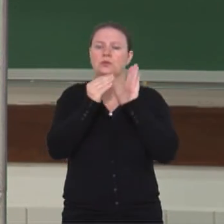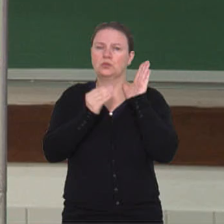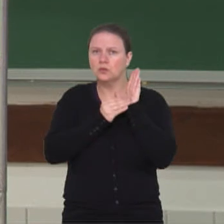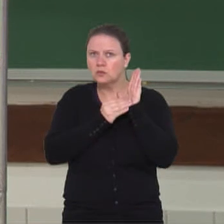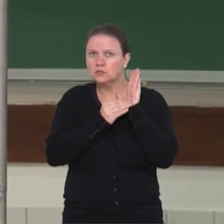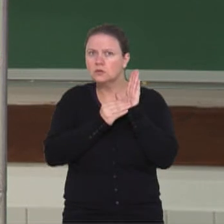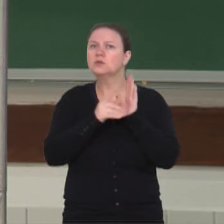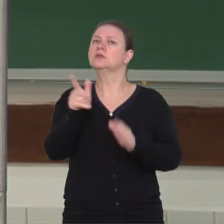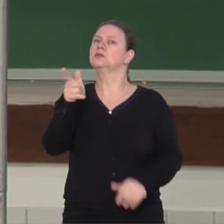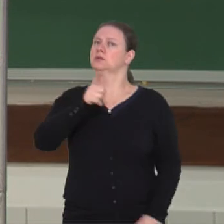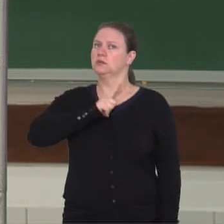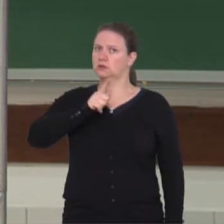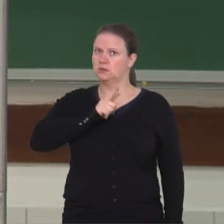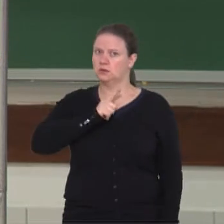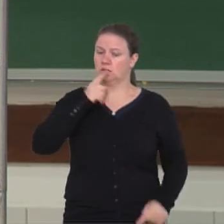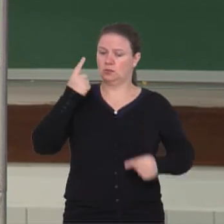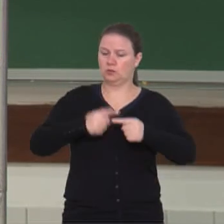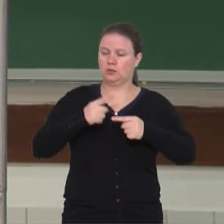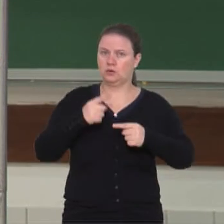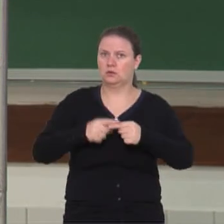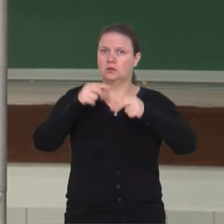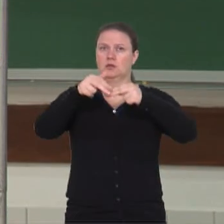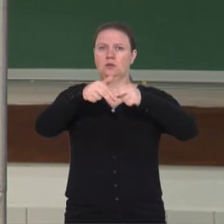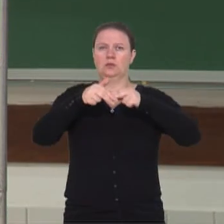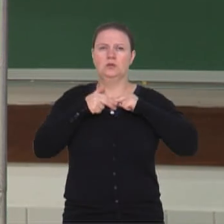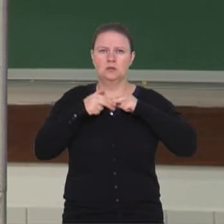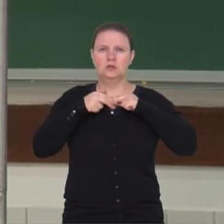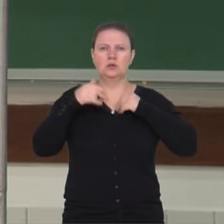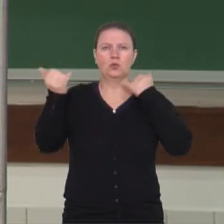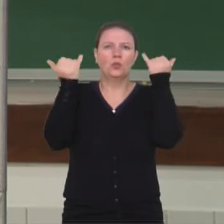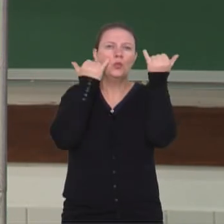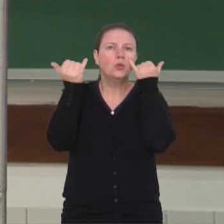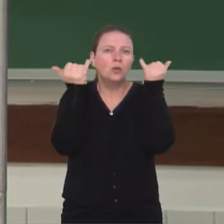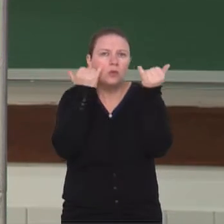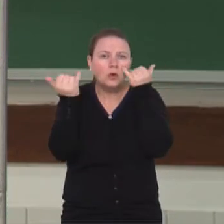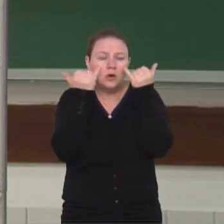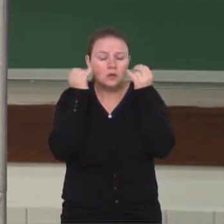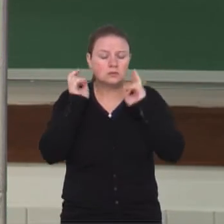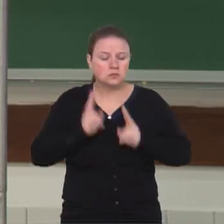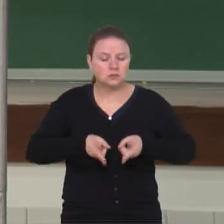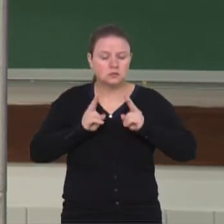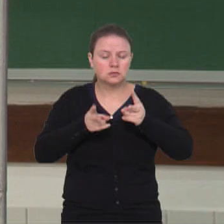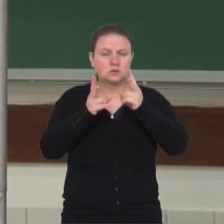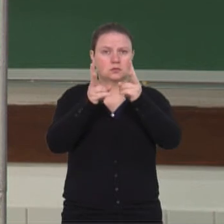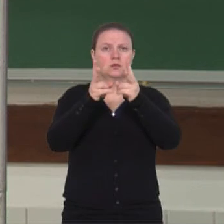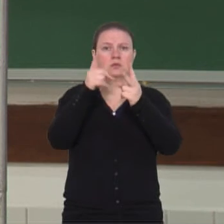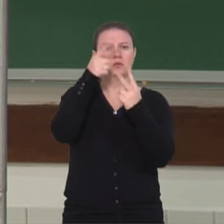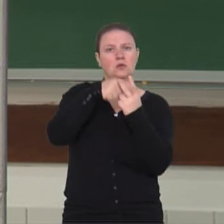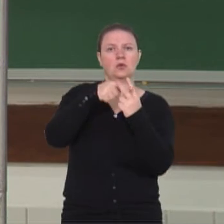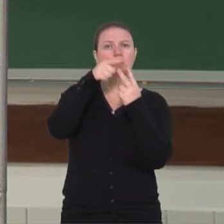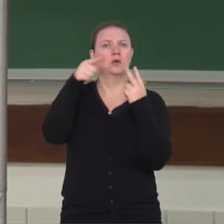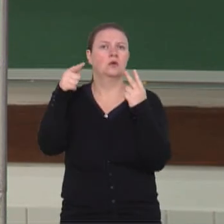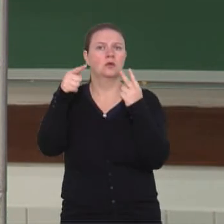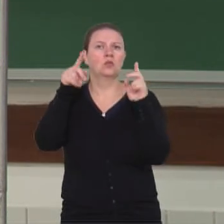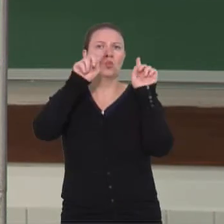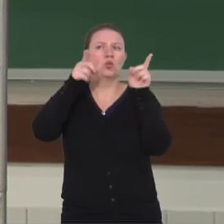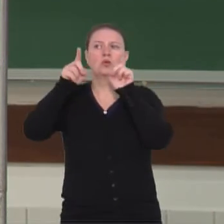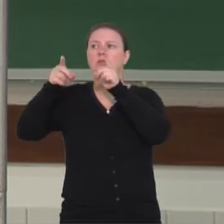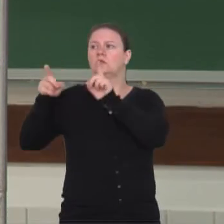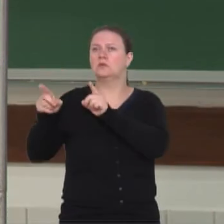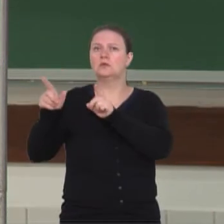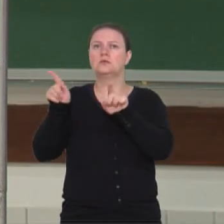mas ele existe. Então, por isso que você tem a informação que sempre haverá raízes, mas sempre haverá raízes